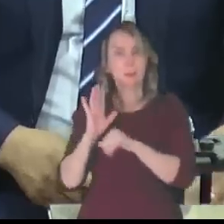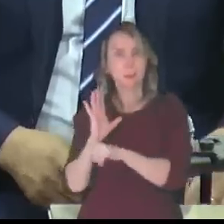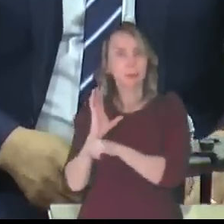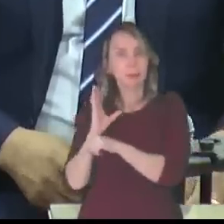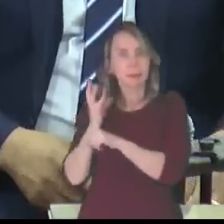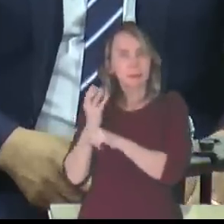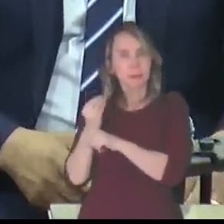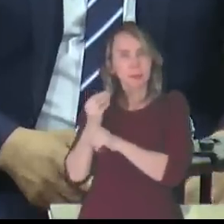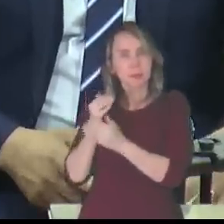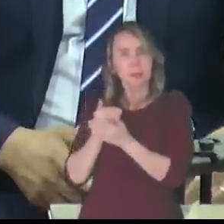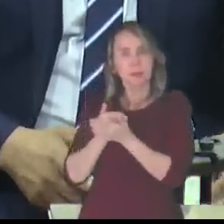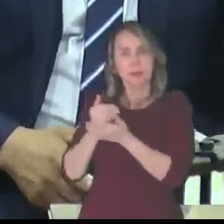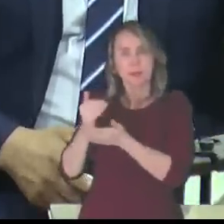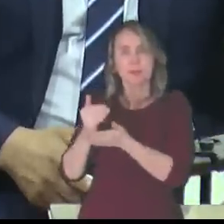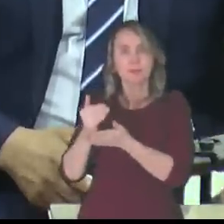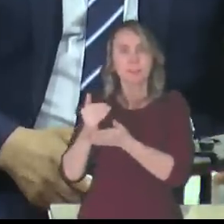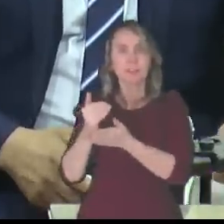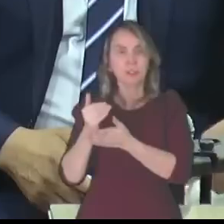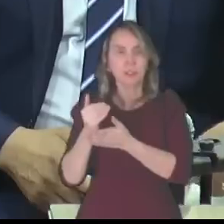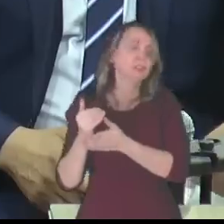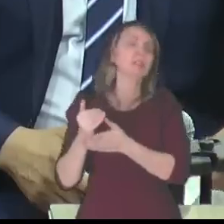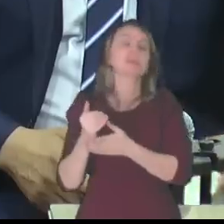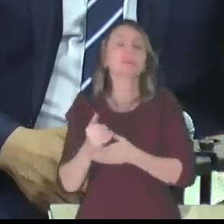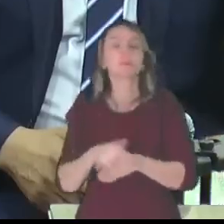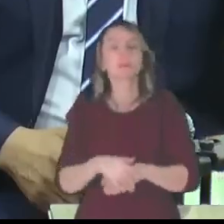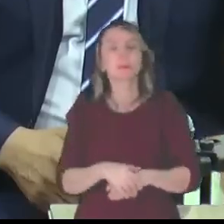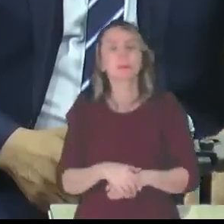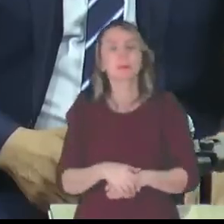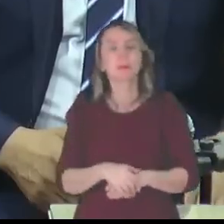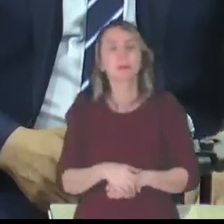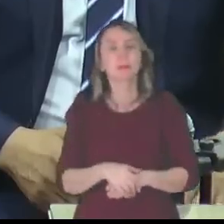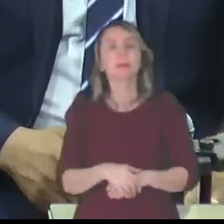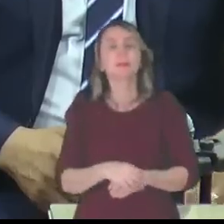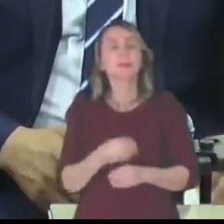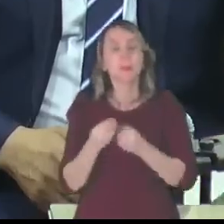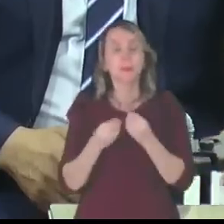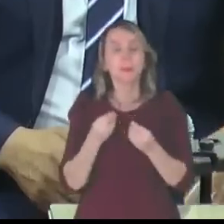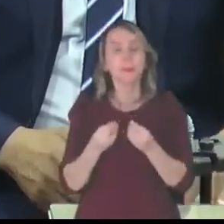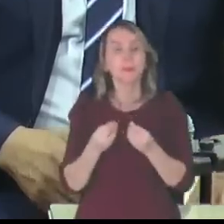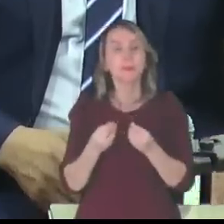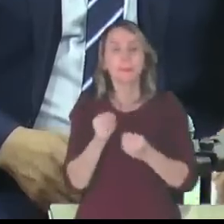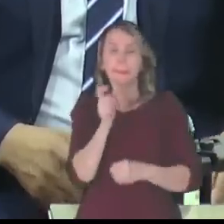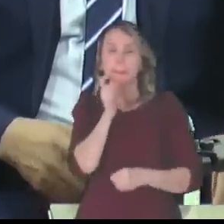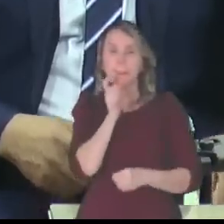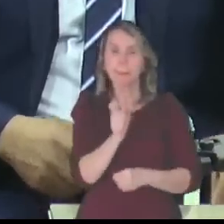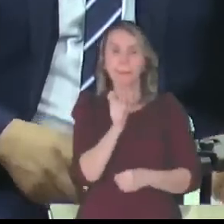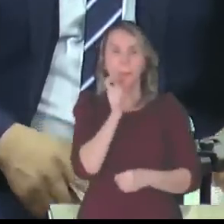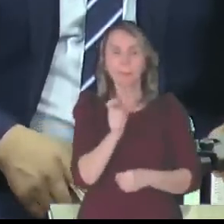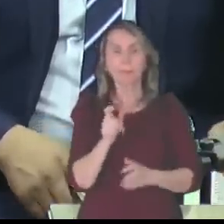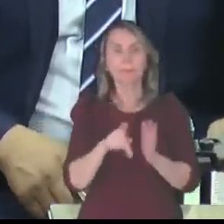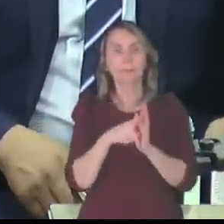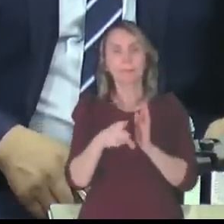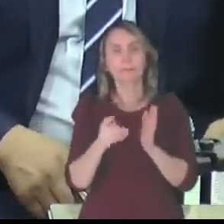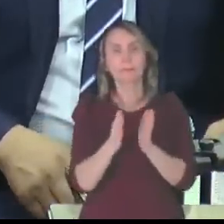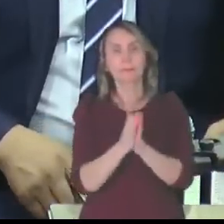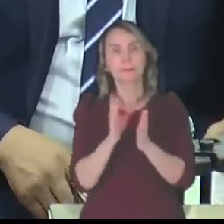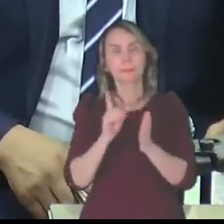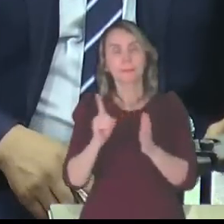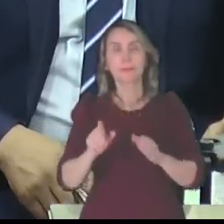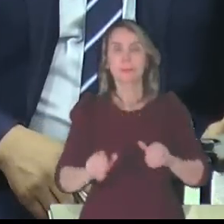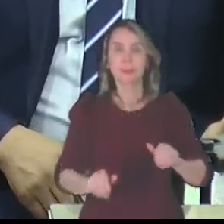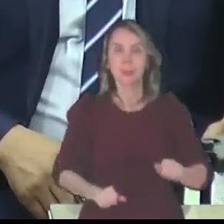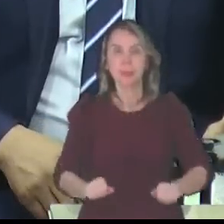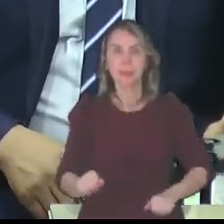ela orava com as sagradas escrituras dos cristãos primitivos eles oravam com as palavras da Bíblia Atos dos Apóstolos Capítulo